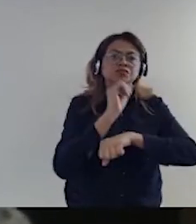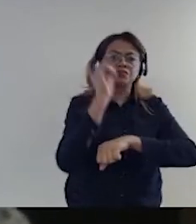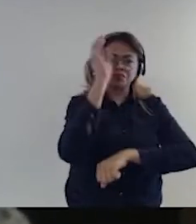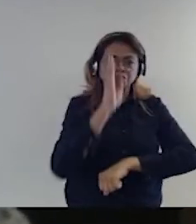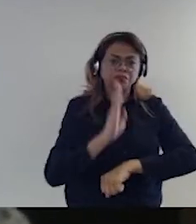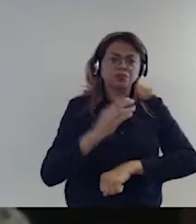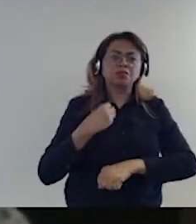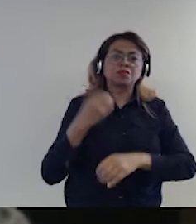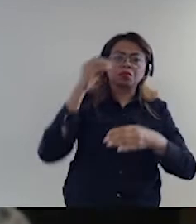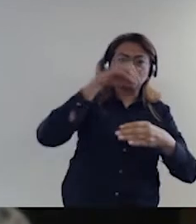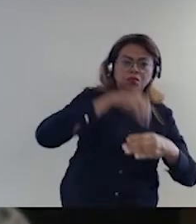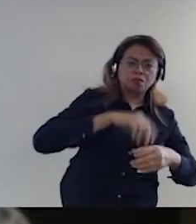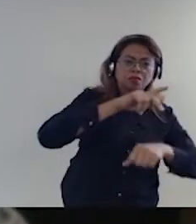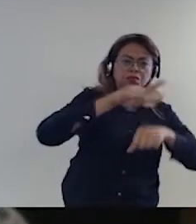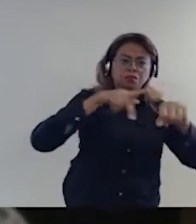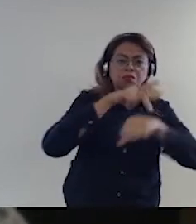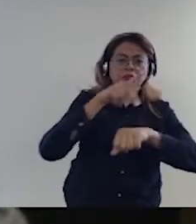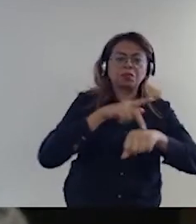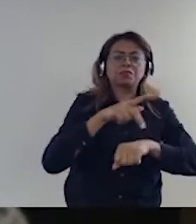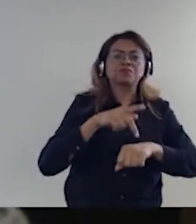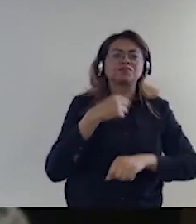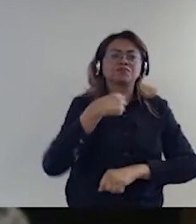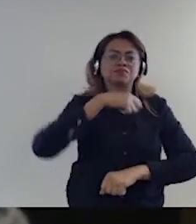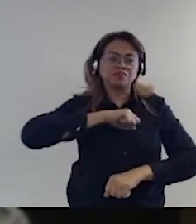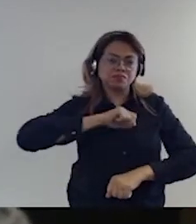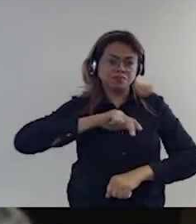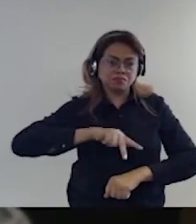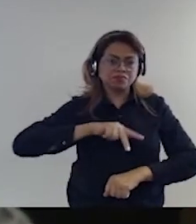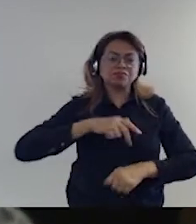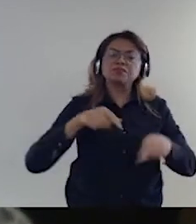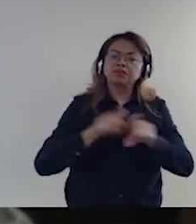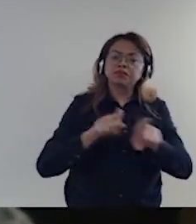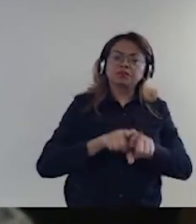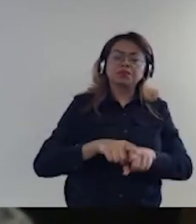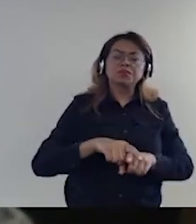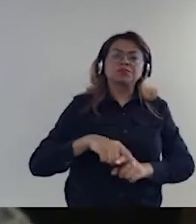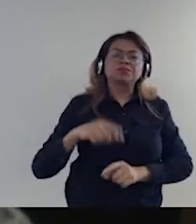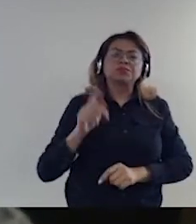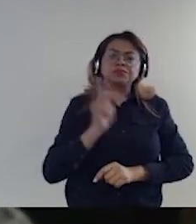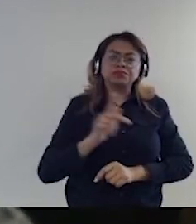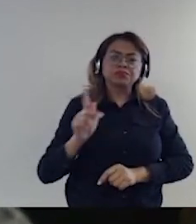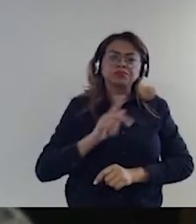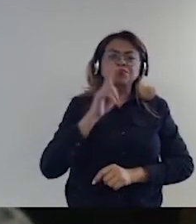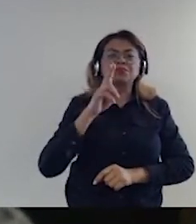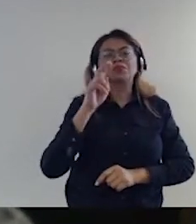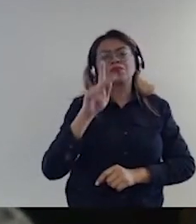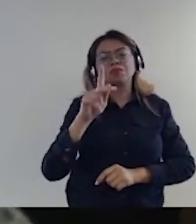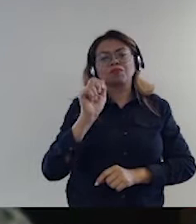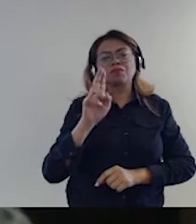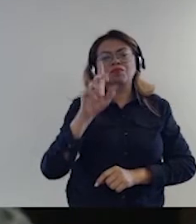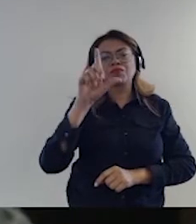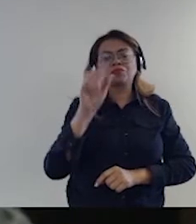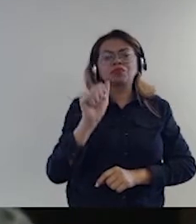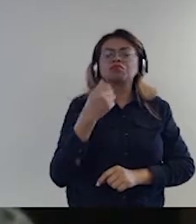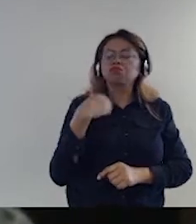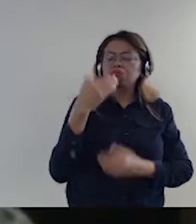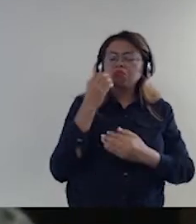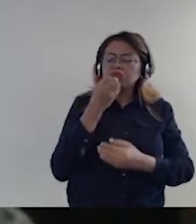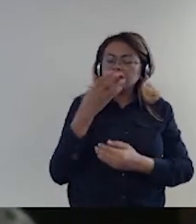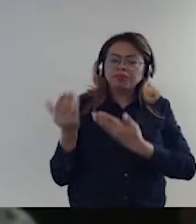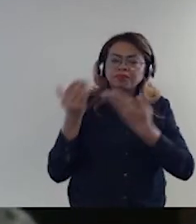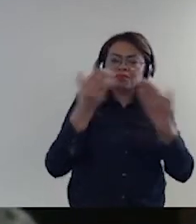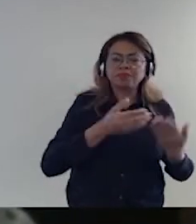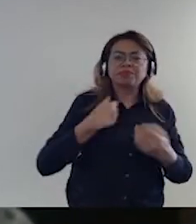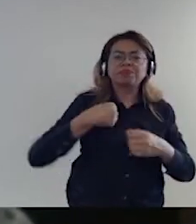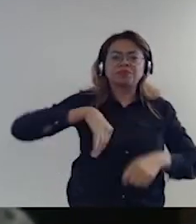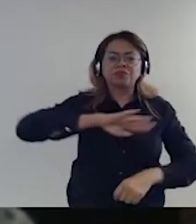presidente da direção do Instituto dos Valores Mobiliários. Professora Paula, com muita alegria e satisfação, eu lhes dou as boas-vindas